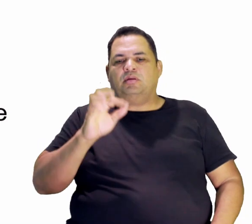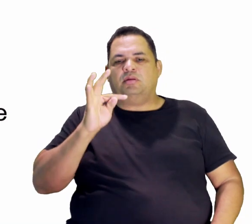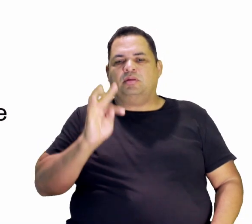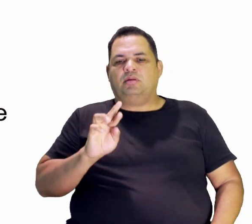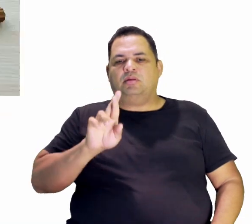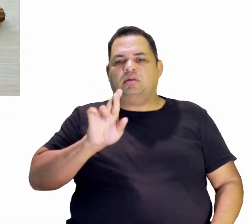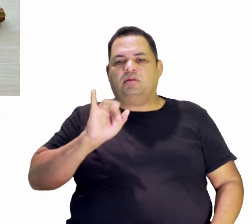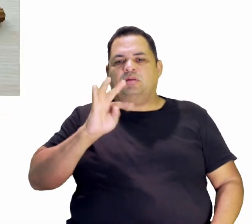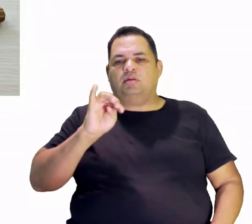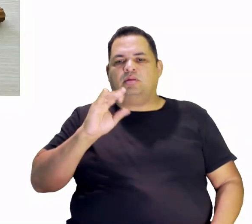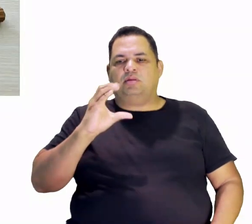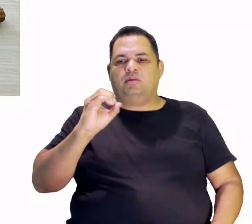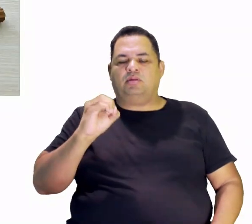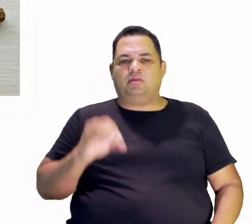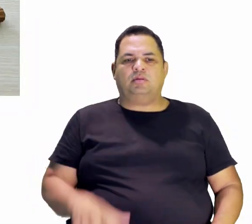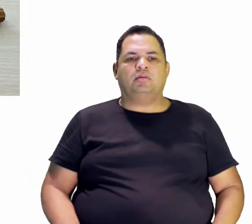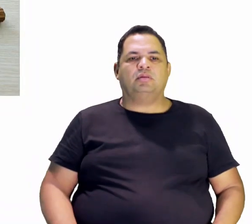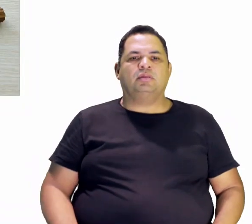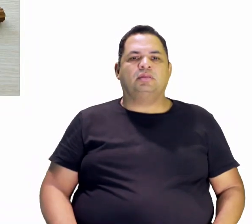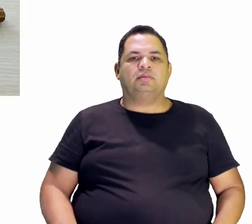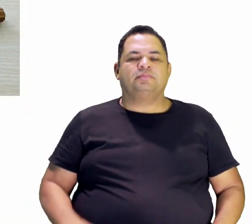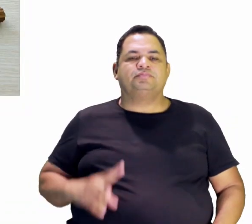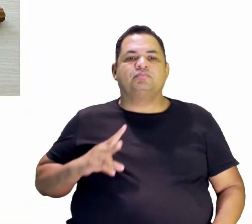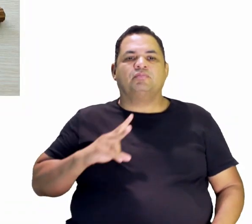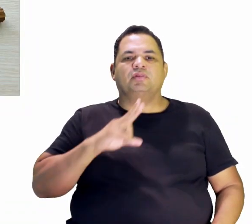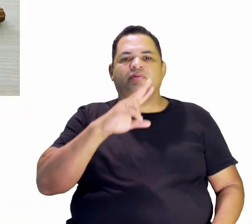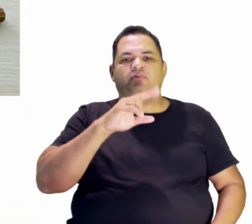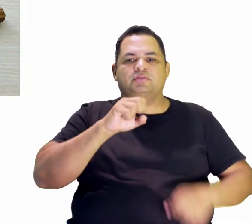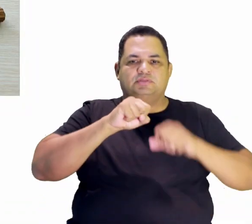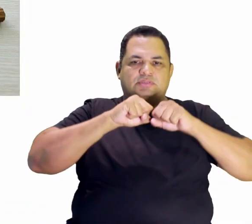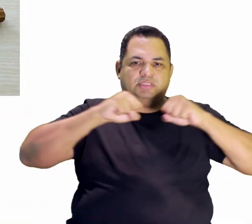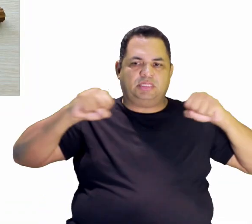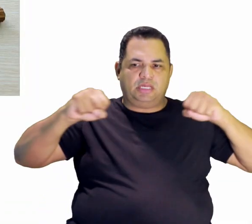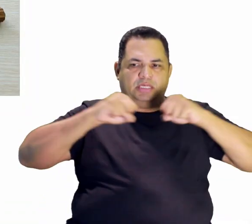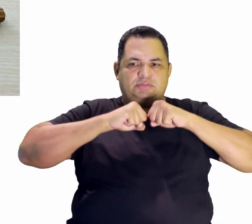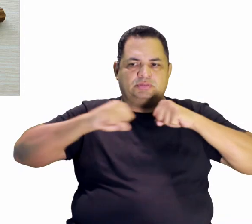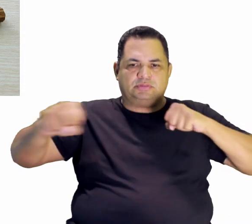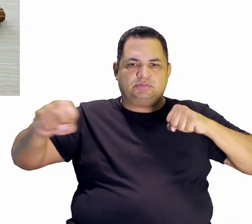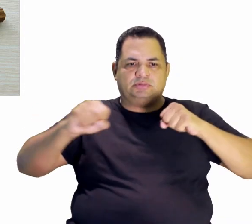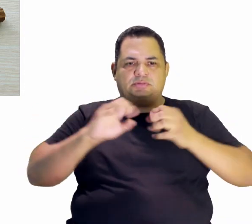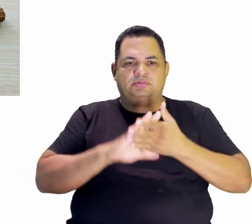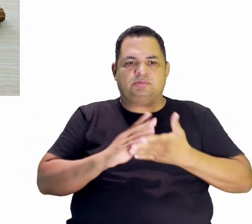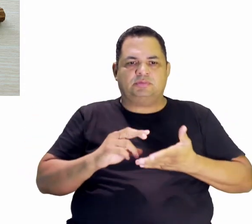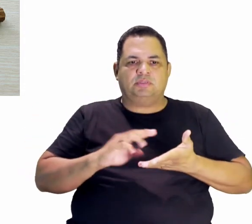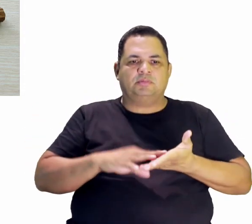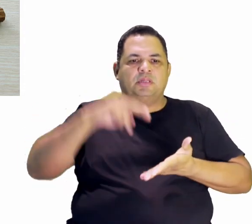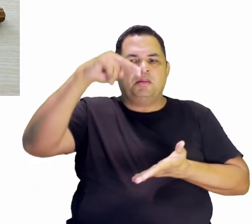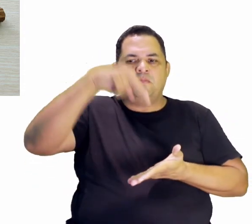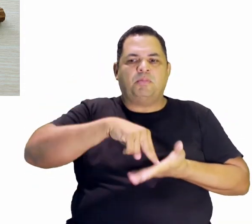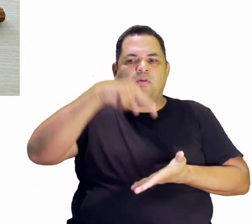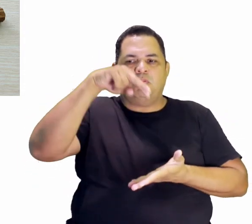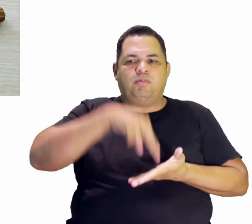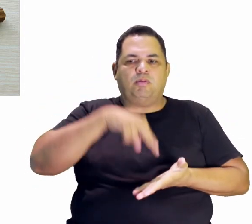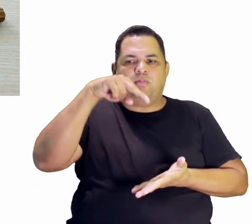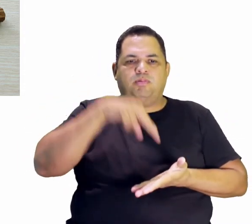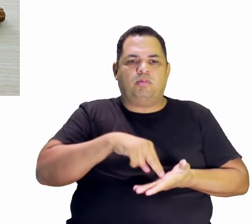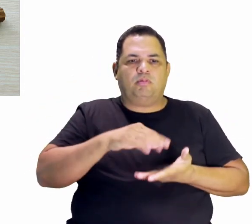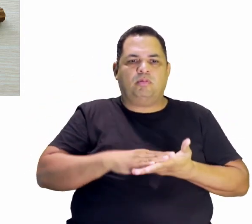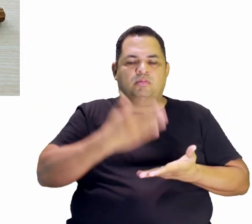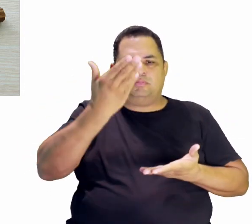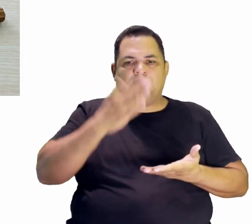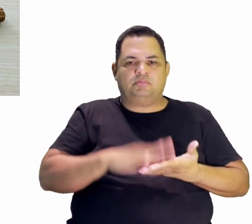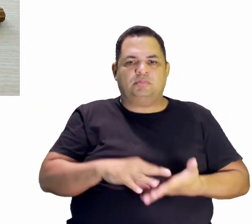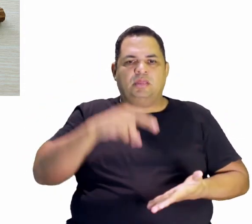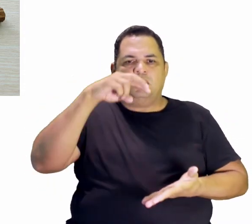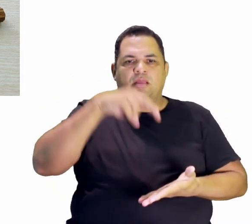bom? E a força elástica? Todo mundo já brincou de pula-pula, né? E a palavra elástica ajuda muito,